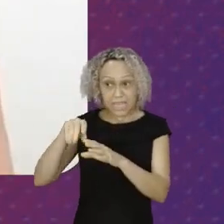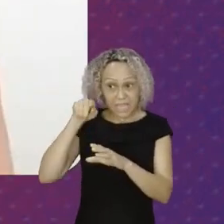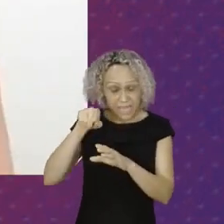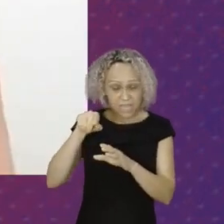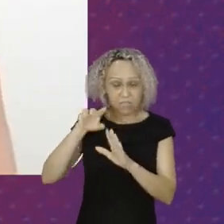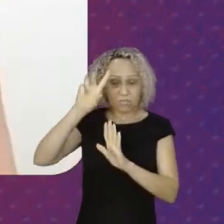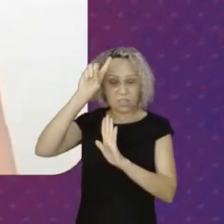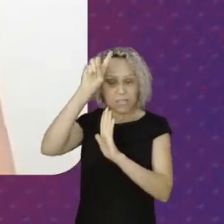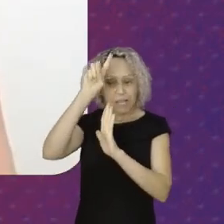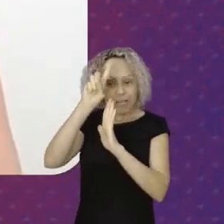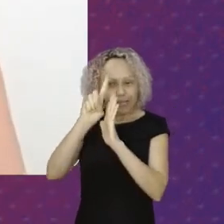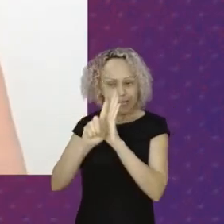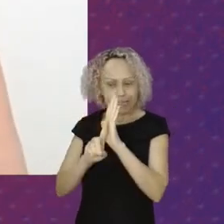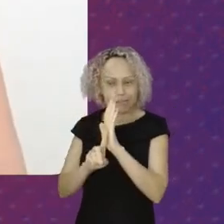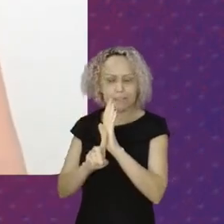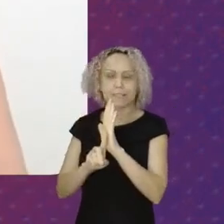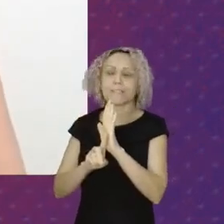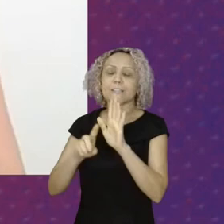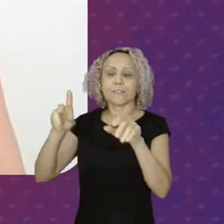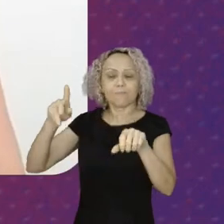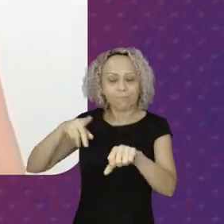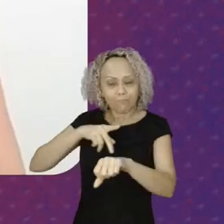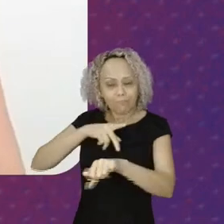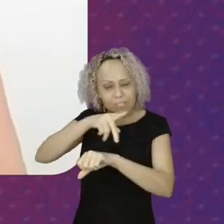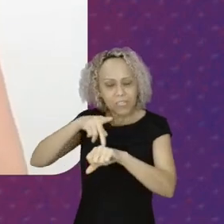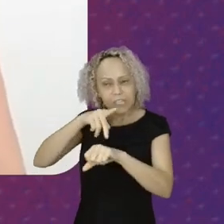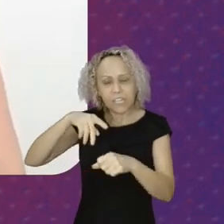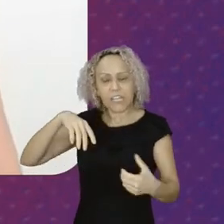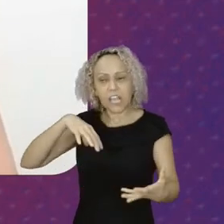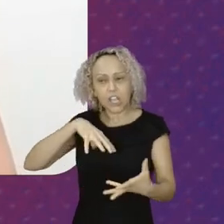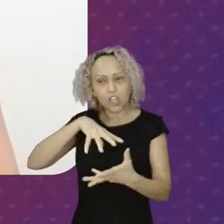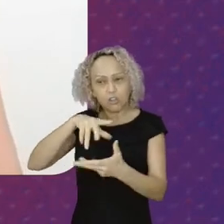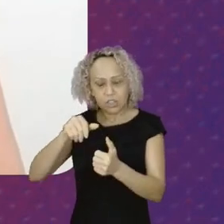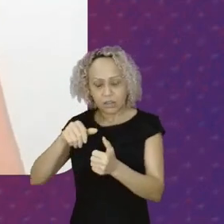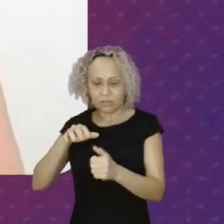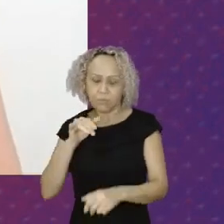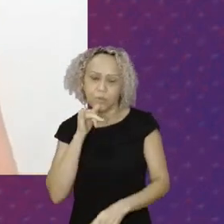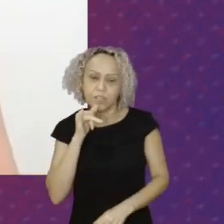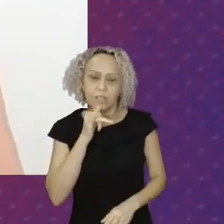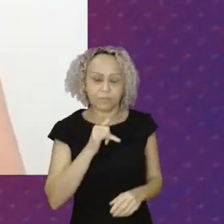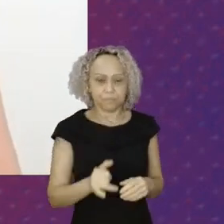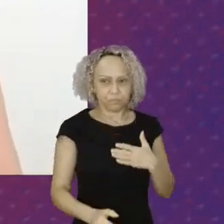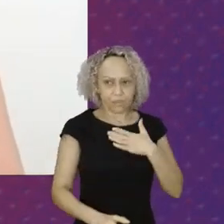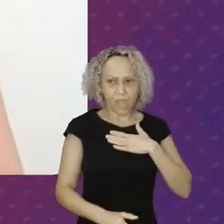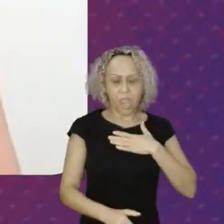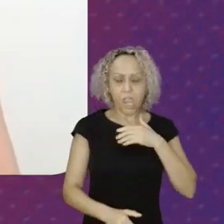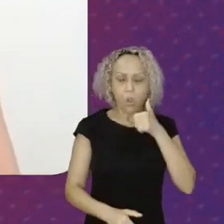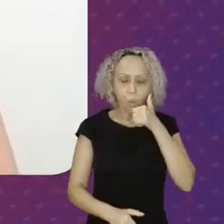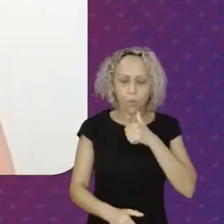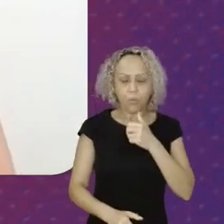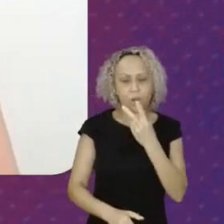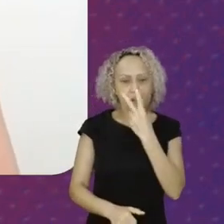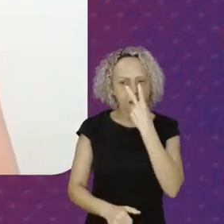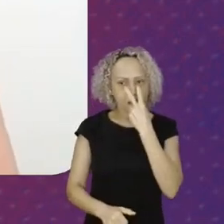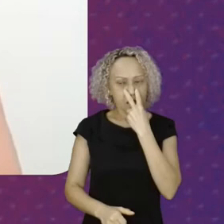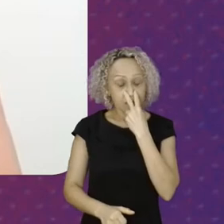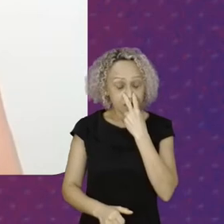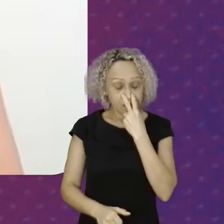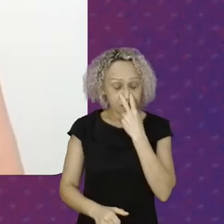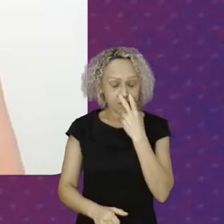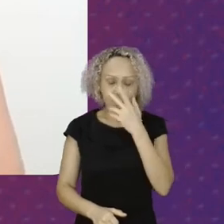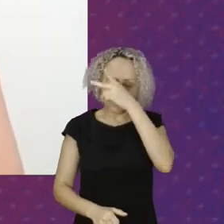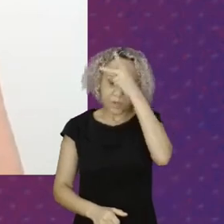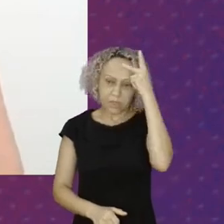documentos produzidos não estão num formato acessível, se o meu acesso ao site ou às mídias sociais de modo